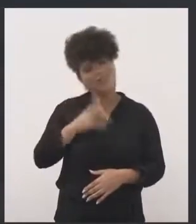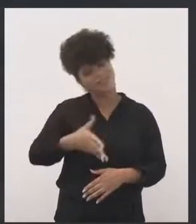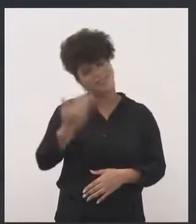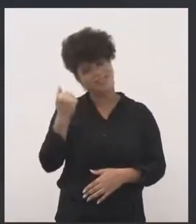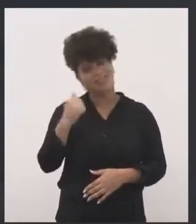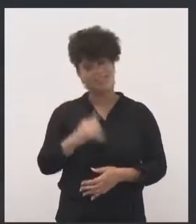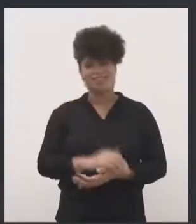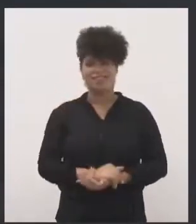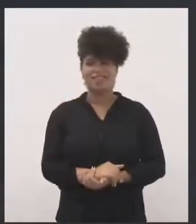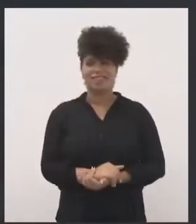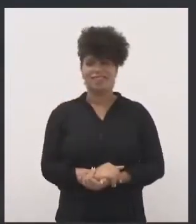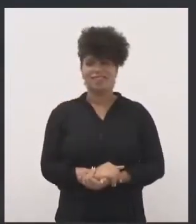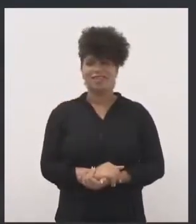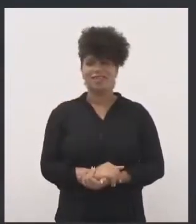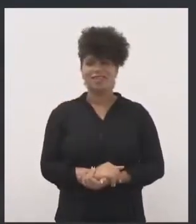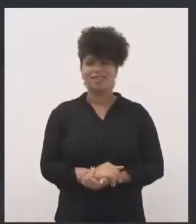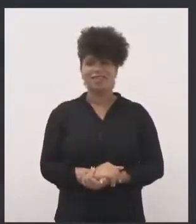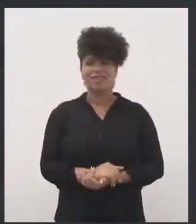comigo!